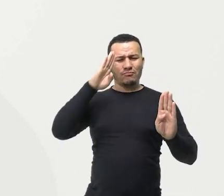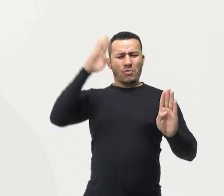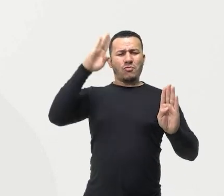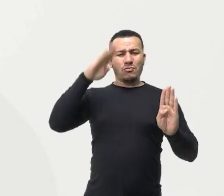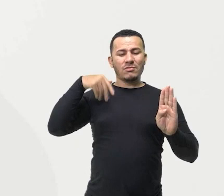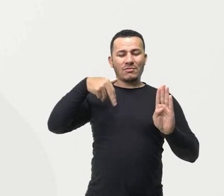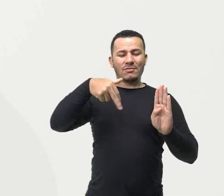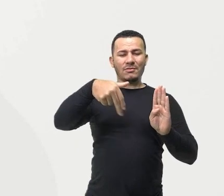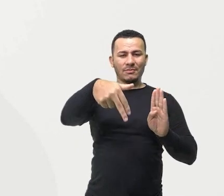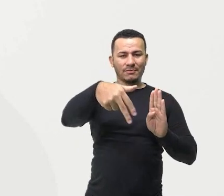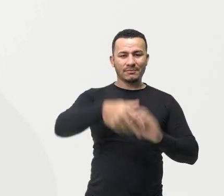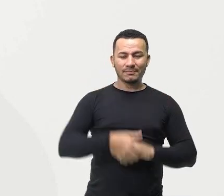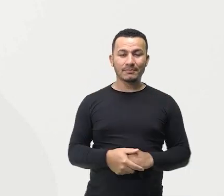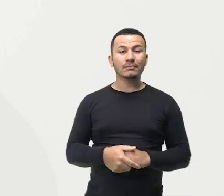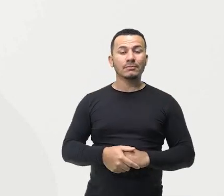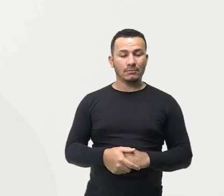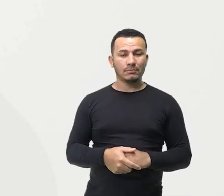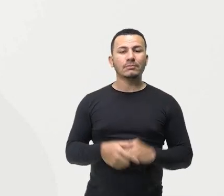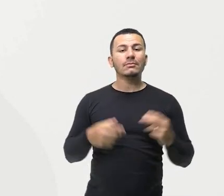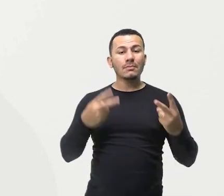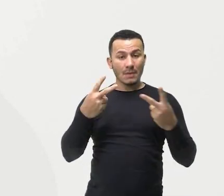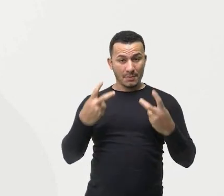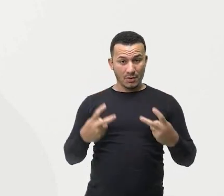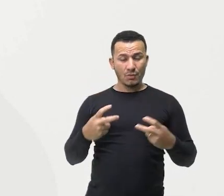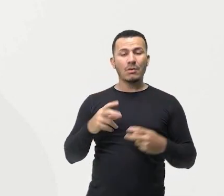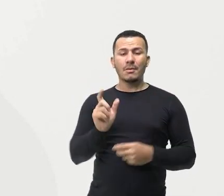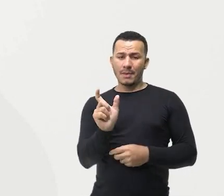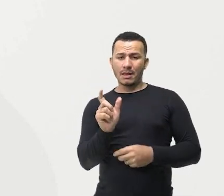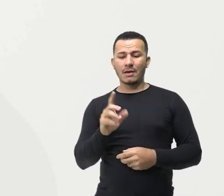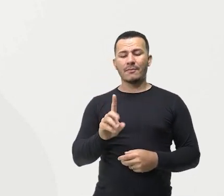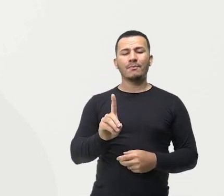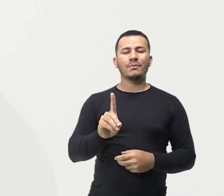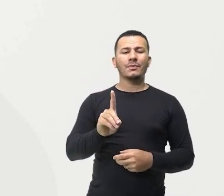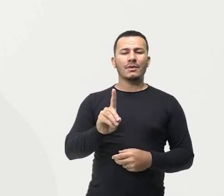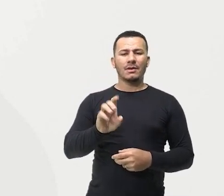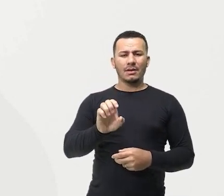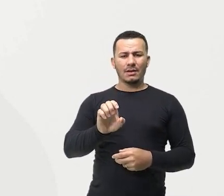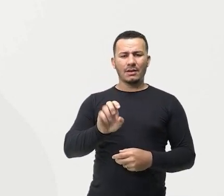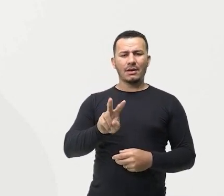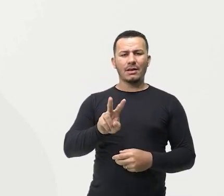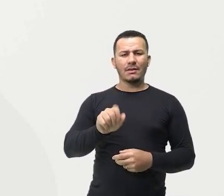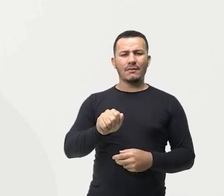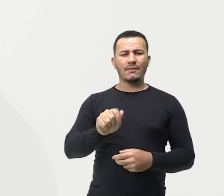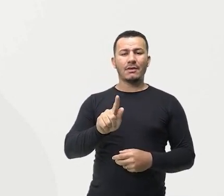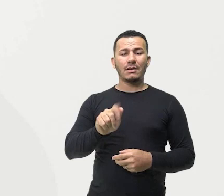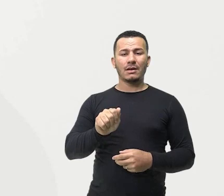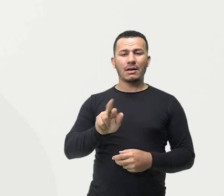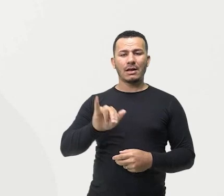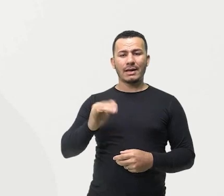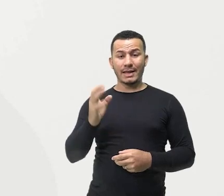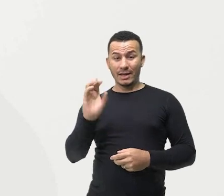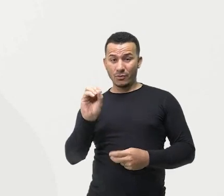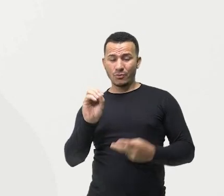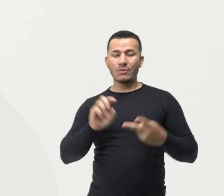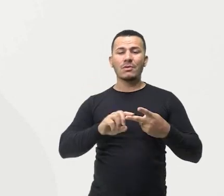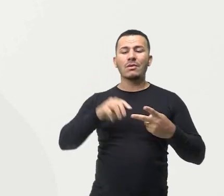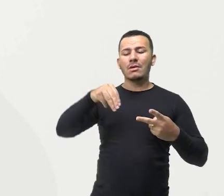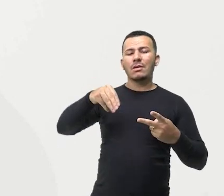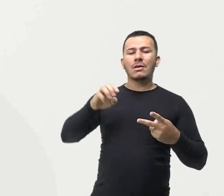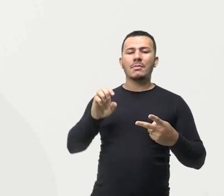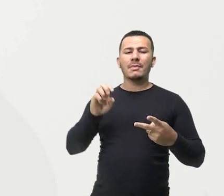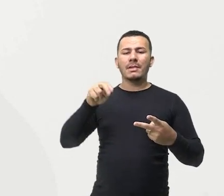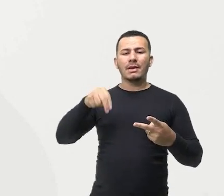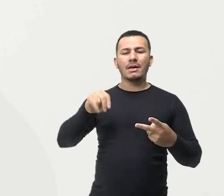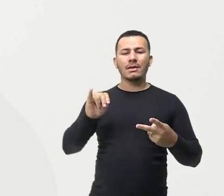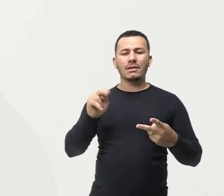passar o capitão. Observem que a palavra devagarinho, menininho, elas têm sons semelhantes. Então,